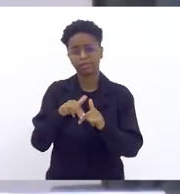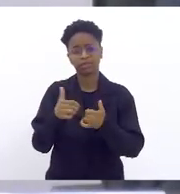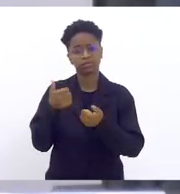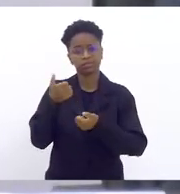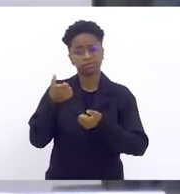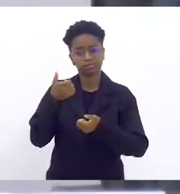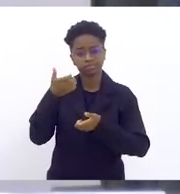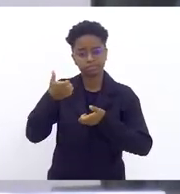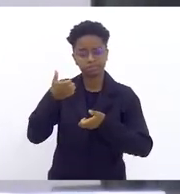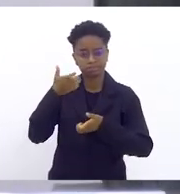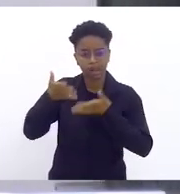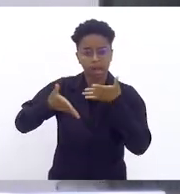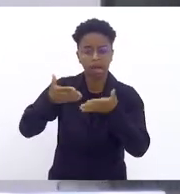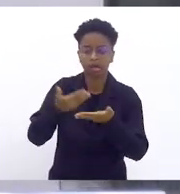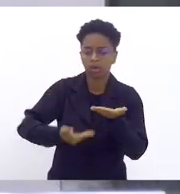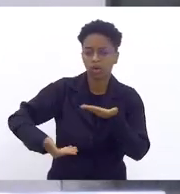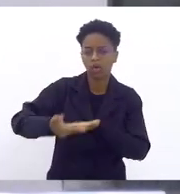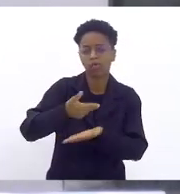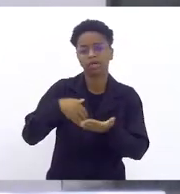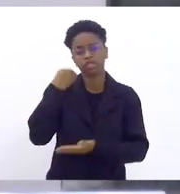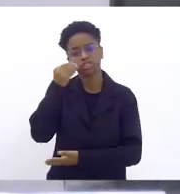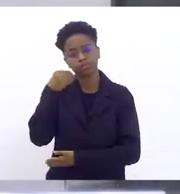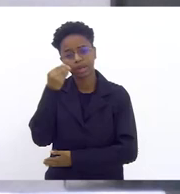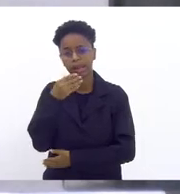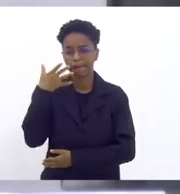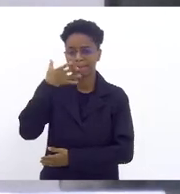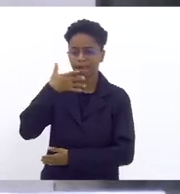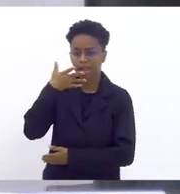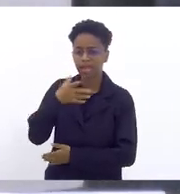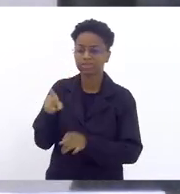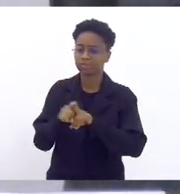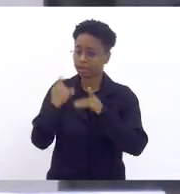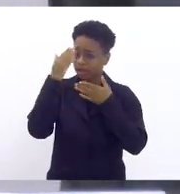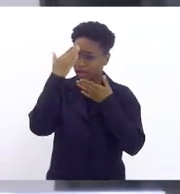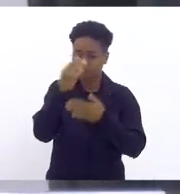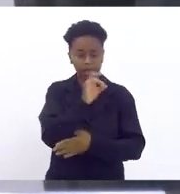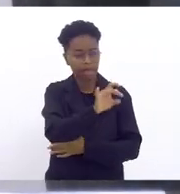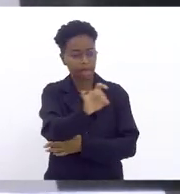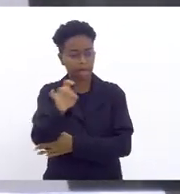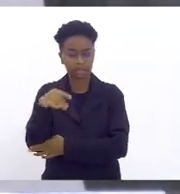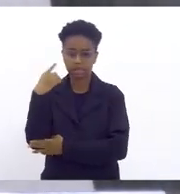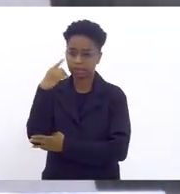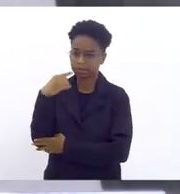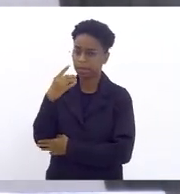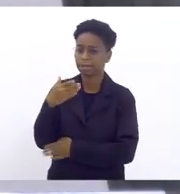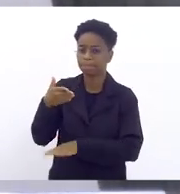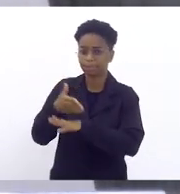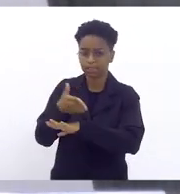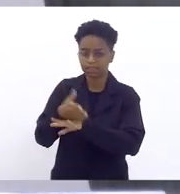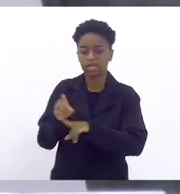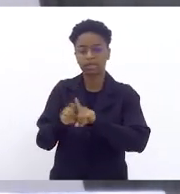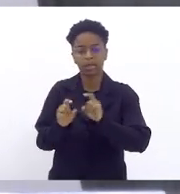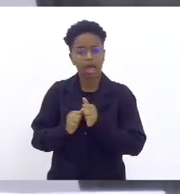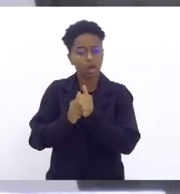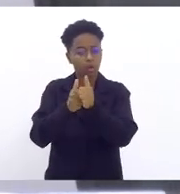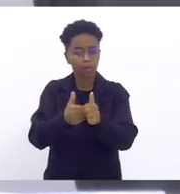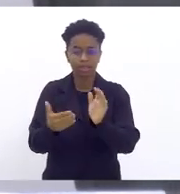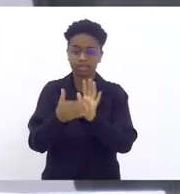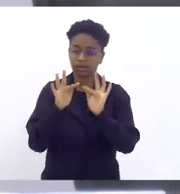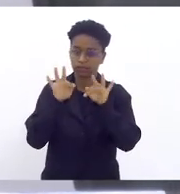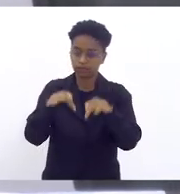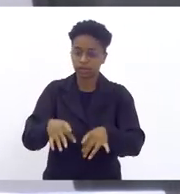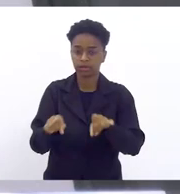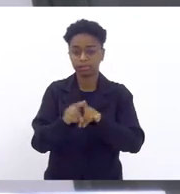Não é com a sua palestra agradecer a cada deputada e deputada que participou aqui acompanhou até o final presença